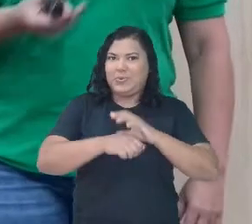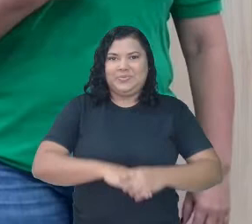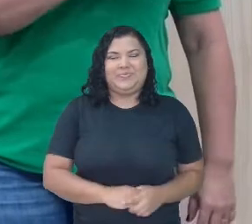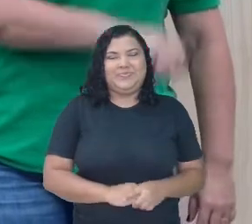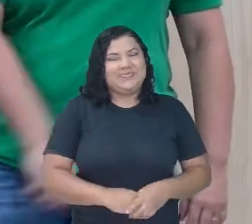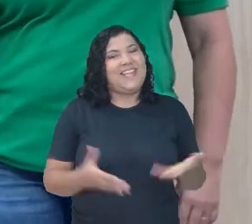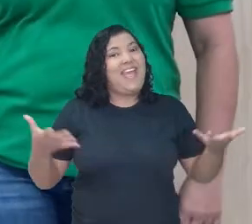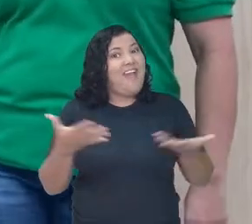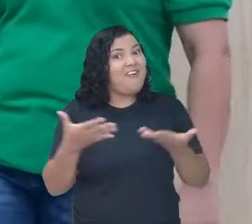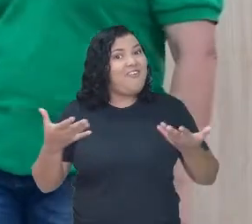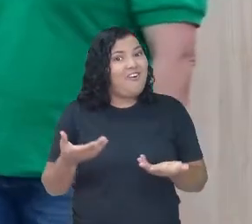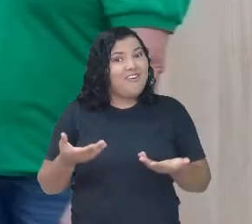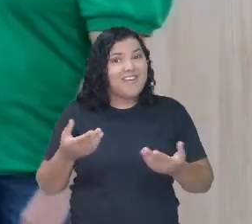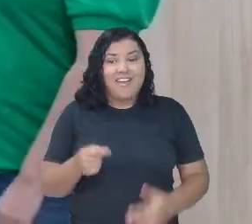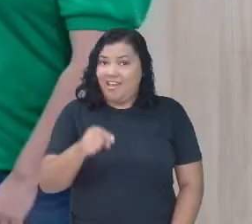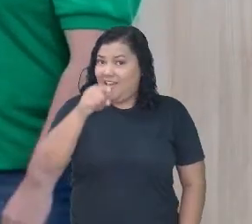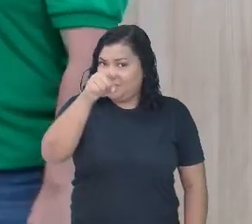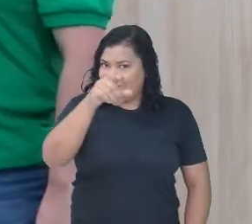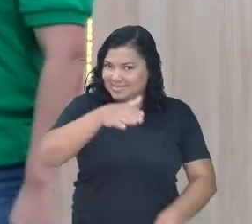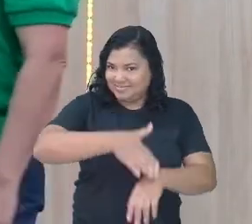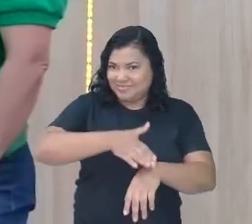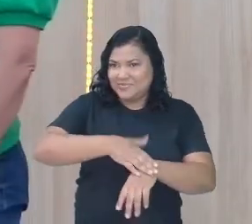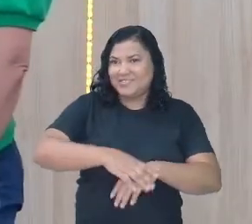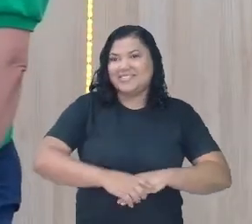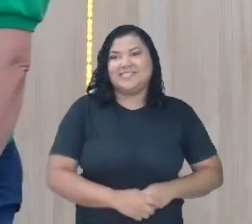Agora é a vez de vocês.